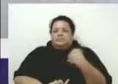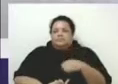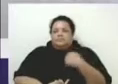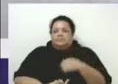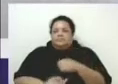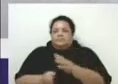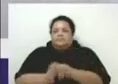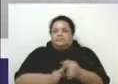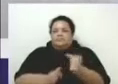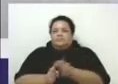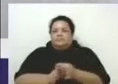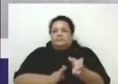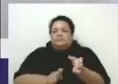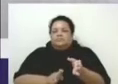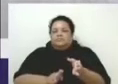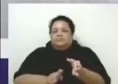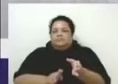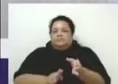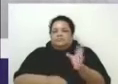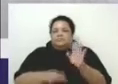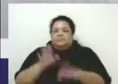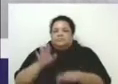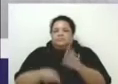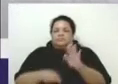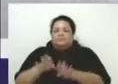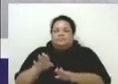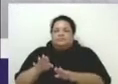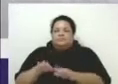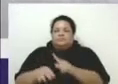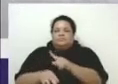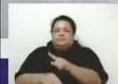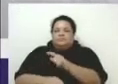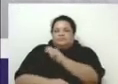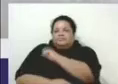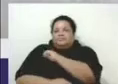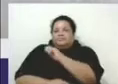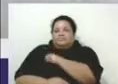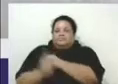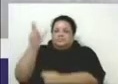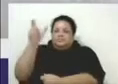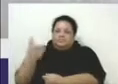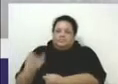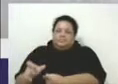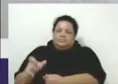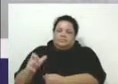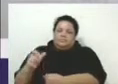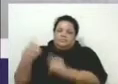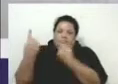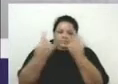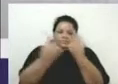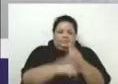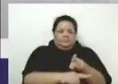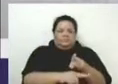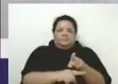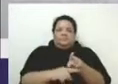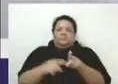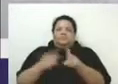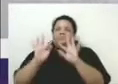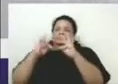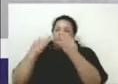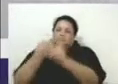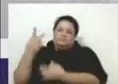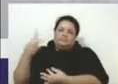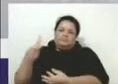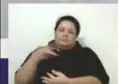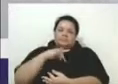Muitas vezes, o aluno que é o agressor, que é o que intimida, ele está numa família desestruturada, uma família que precisa de um